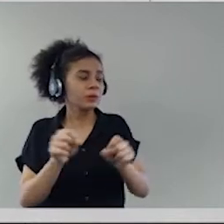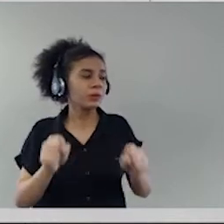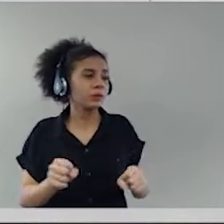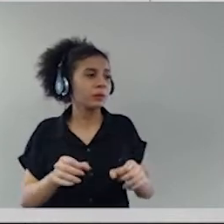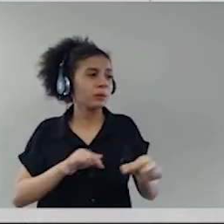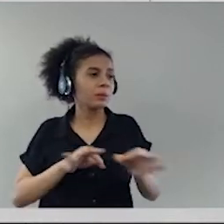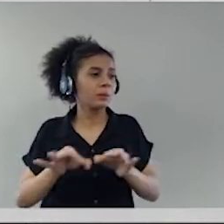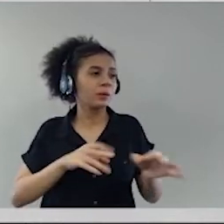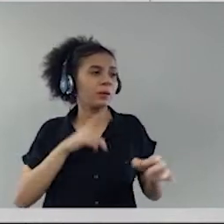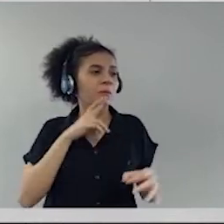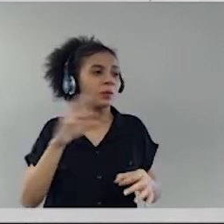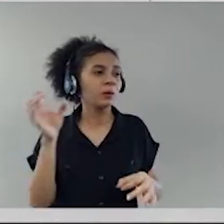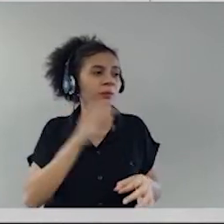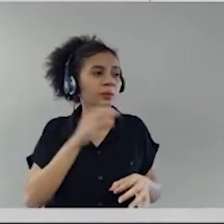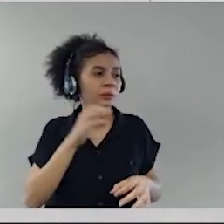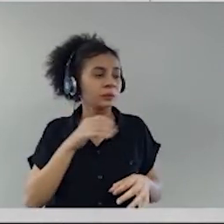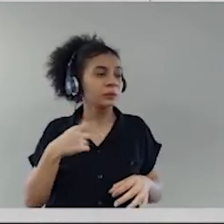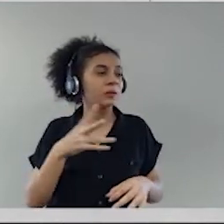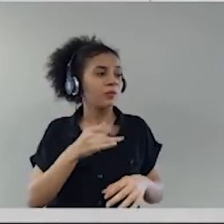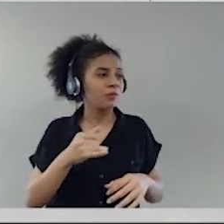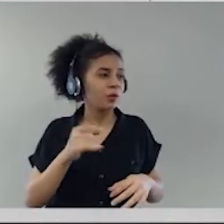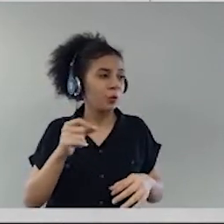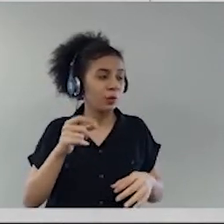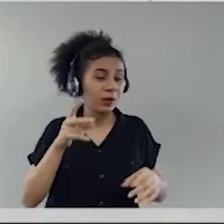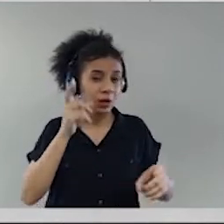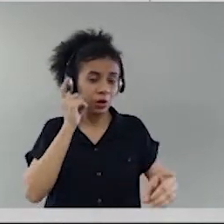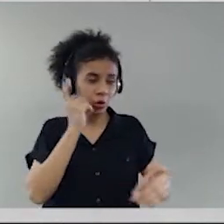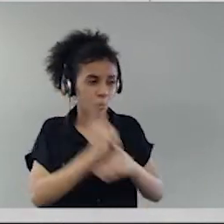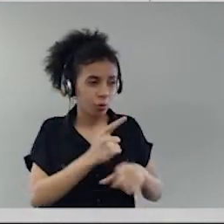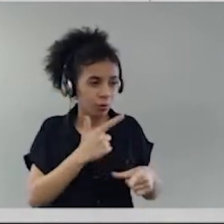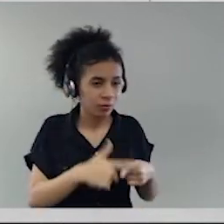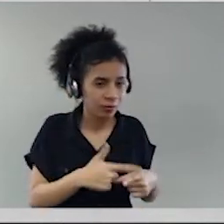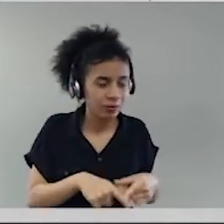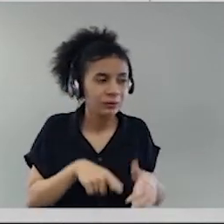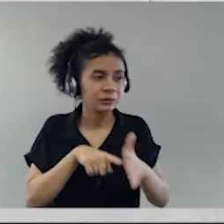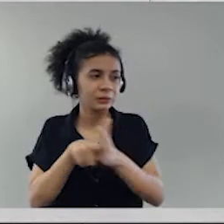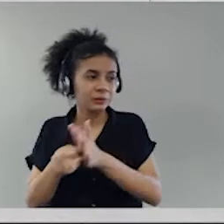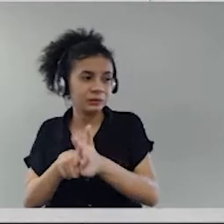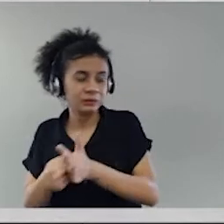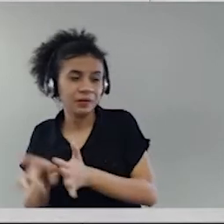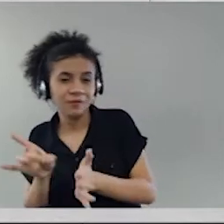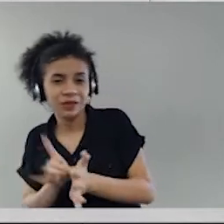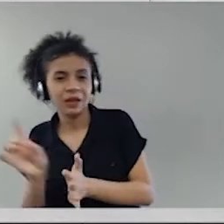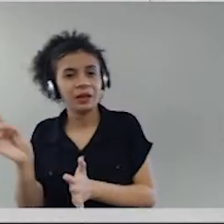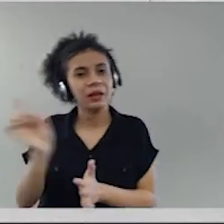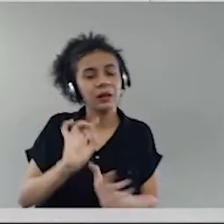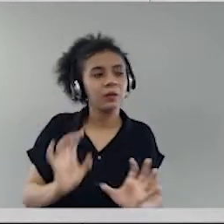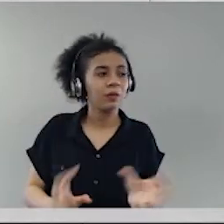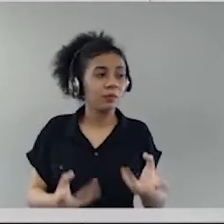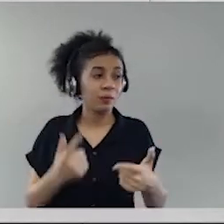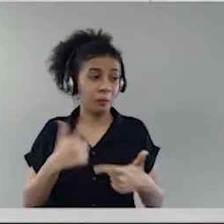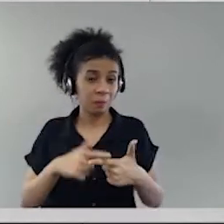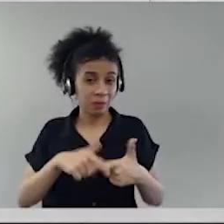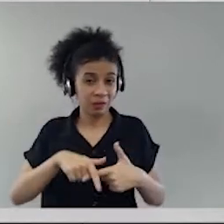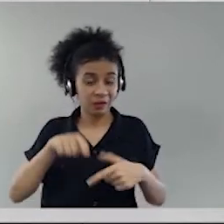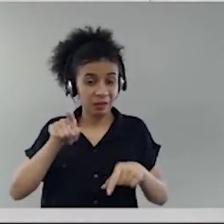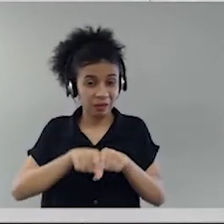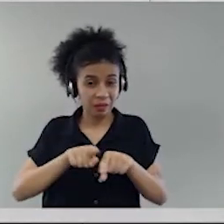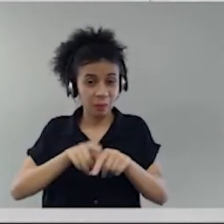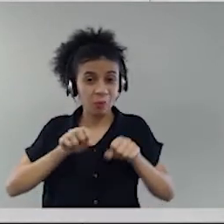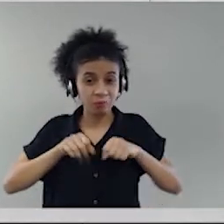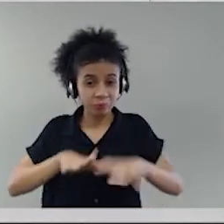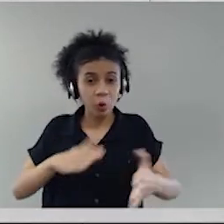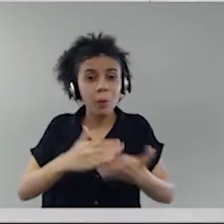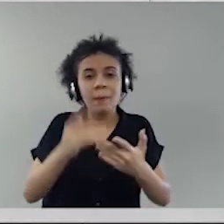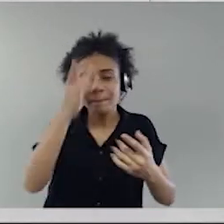e resposta à emergência vai desde a detecção, a verificação se é verdade ou não um evento, porque uma epidemia começa com um